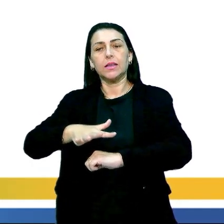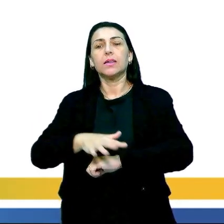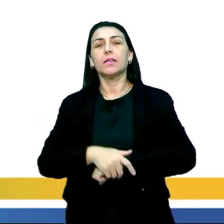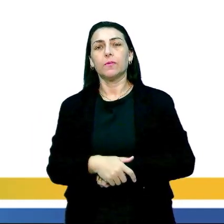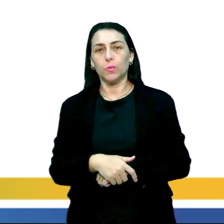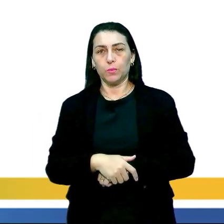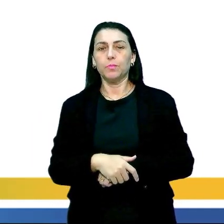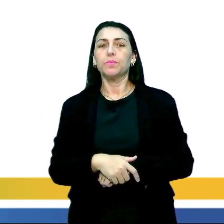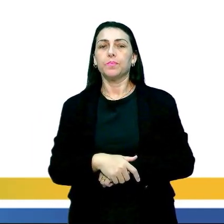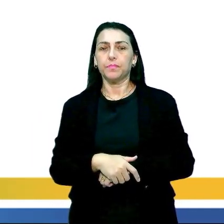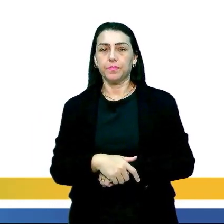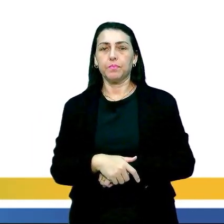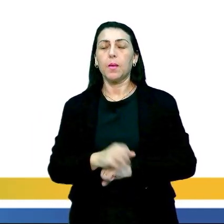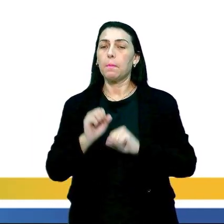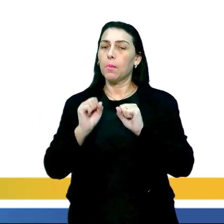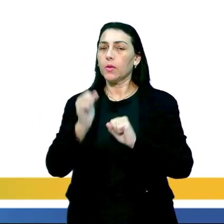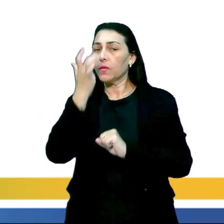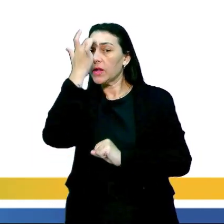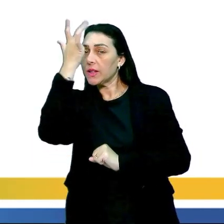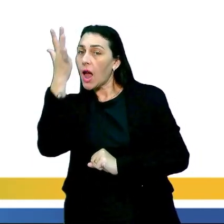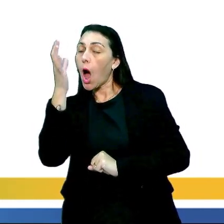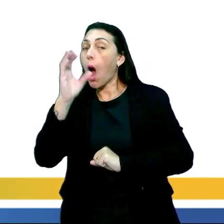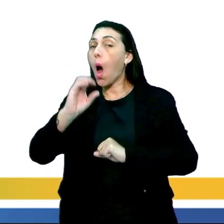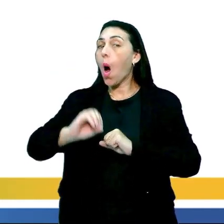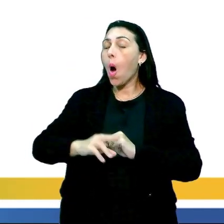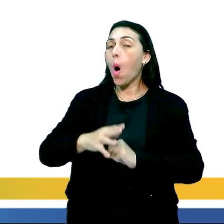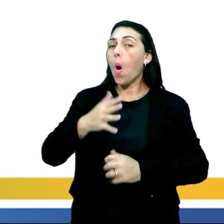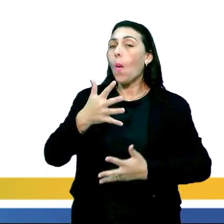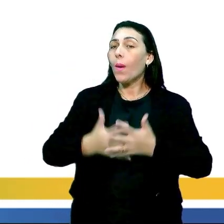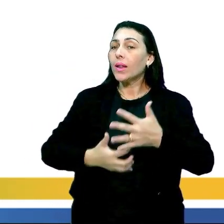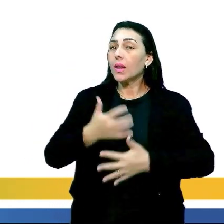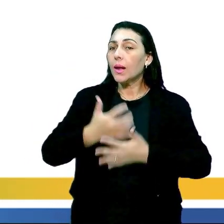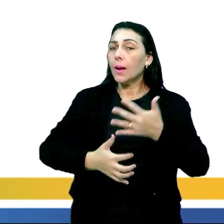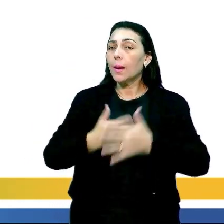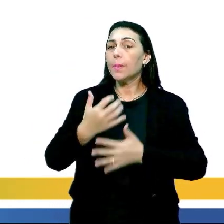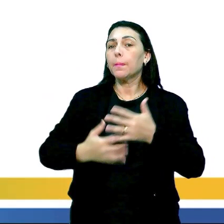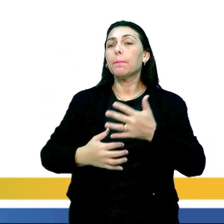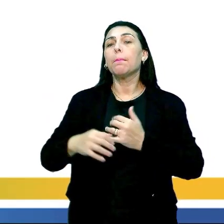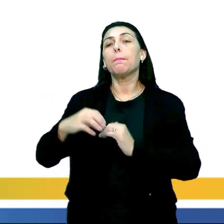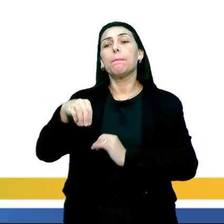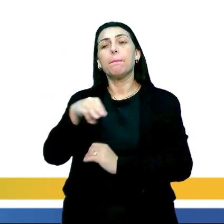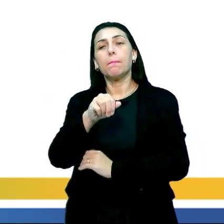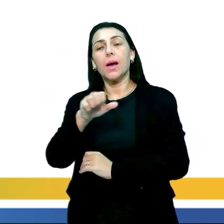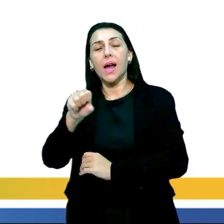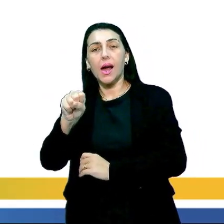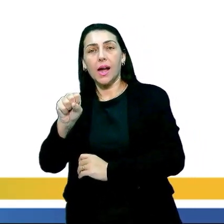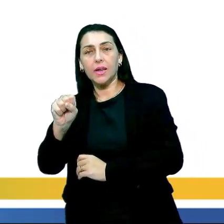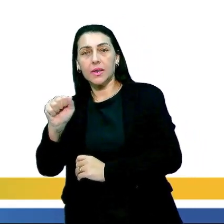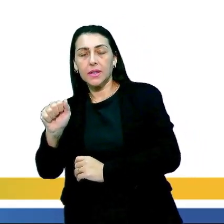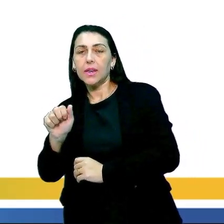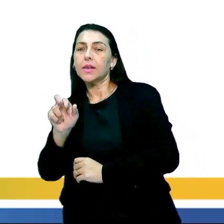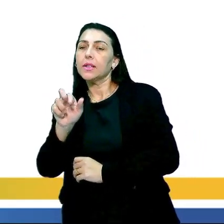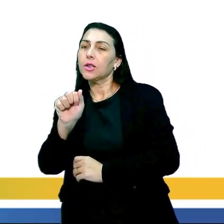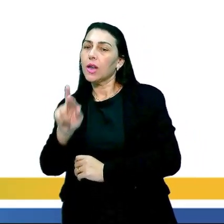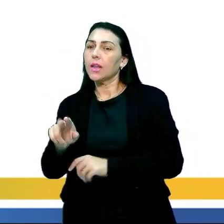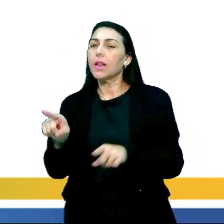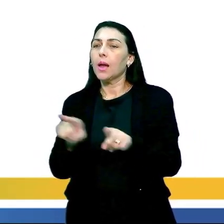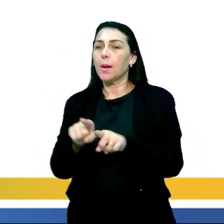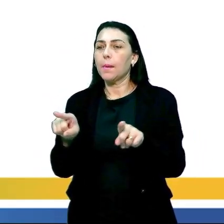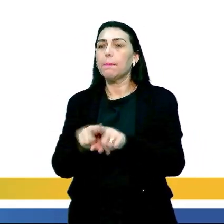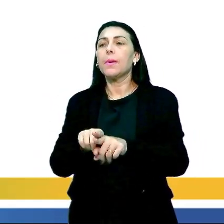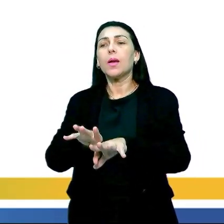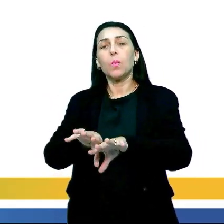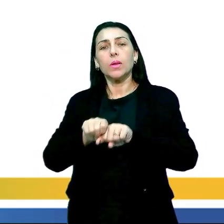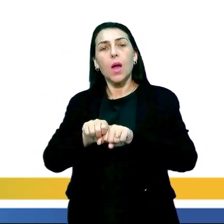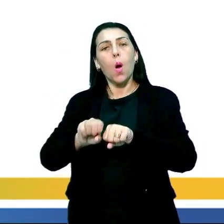fator relevo. Ele pode facilitar ou impedir a circulação de massas de ar. Ele pode também